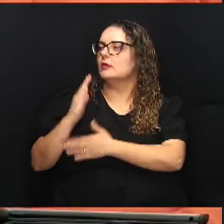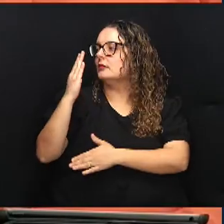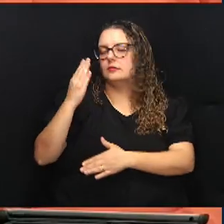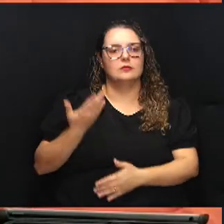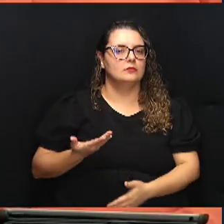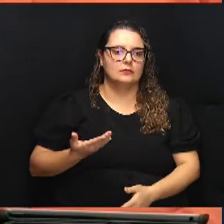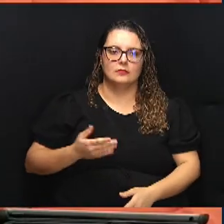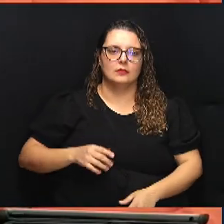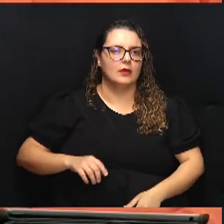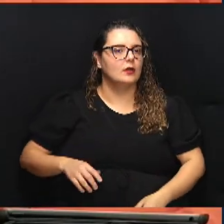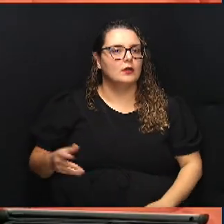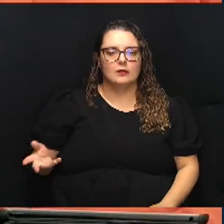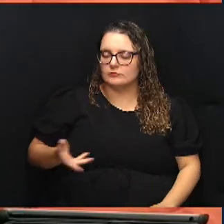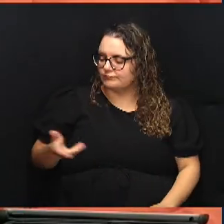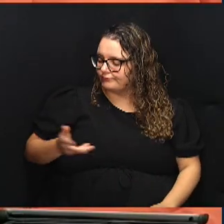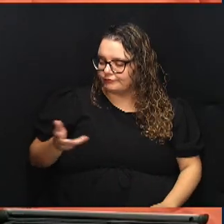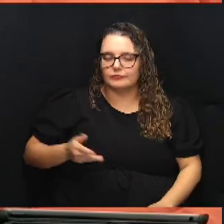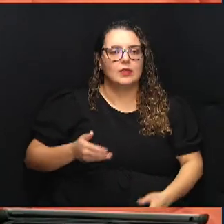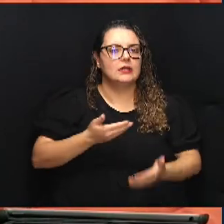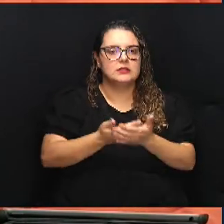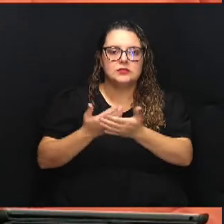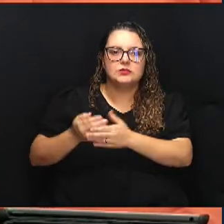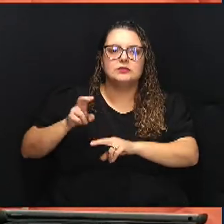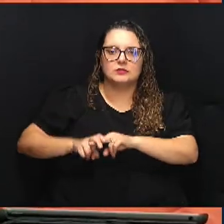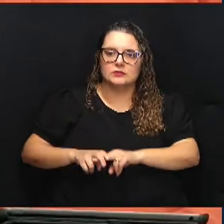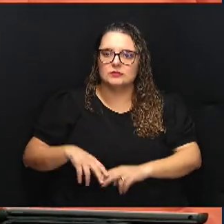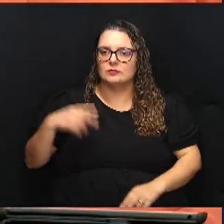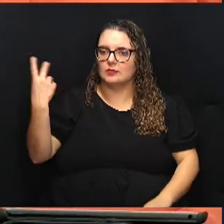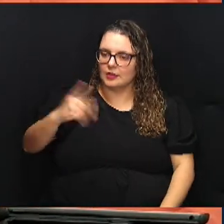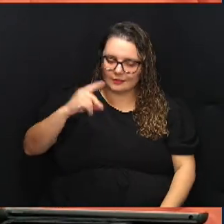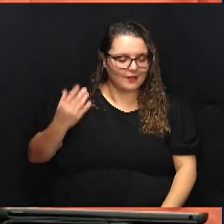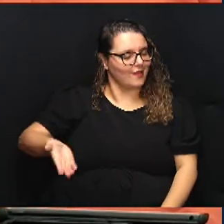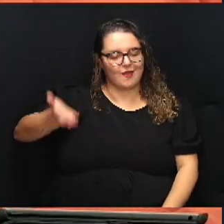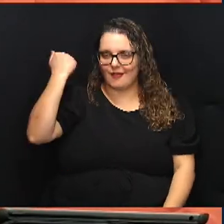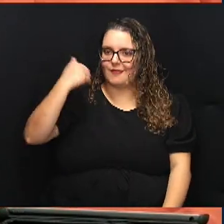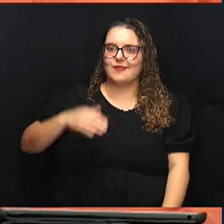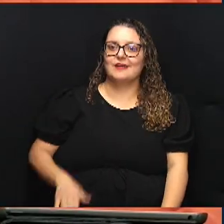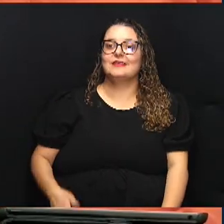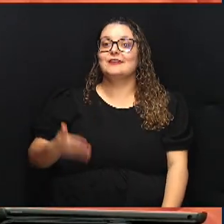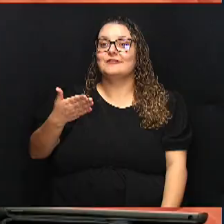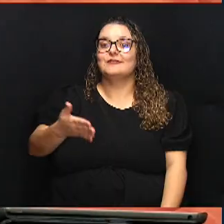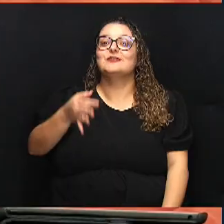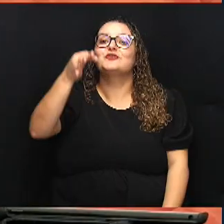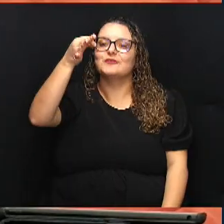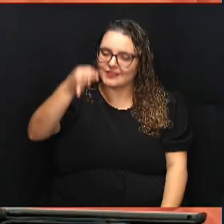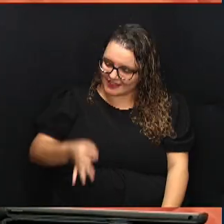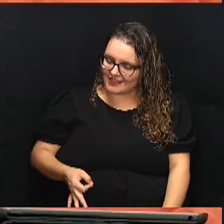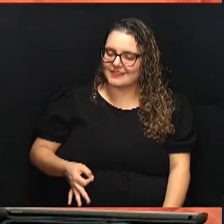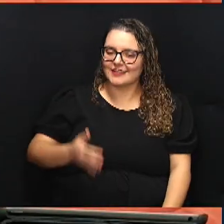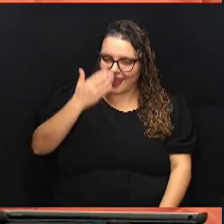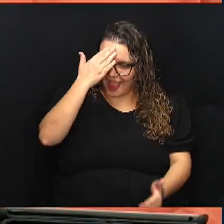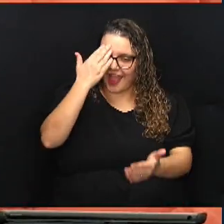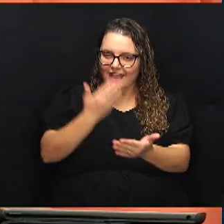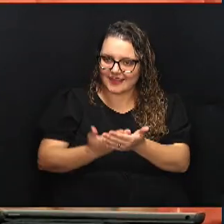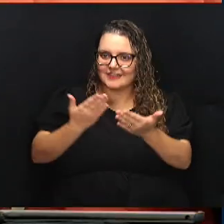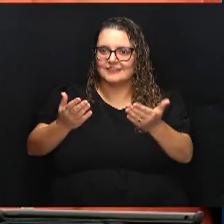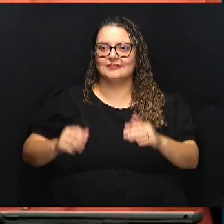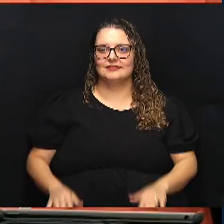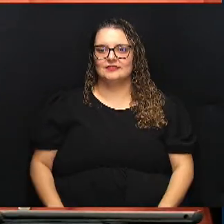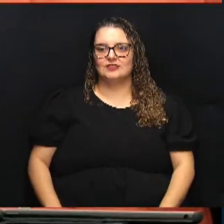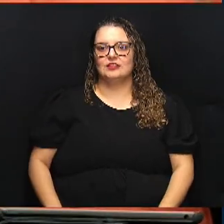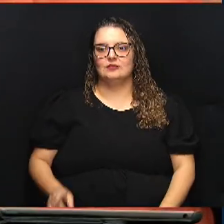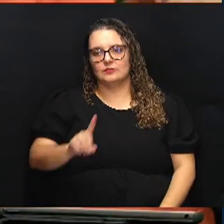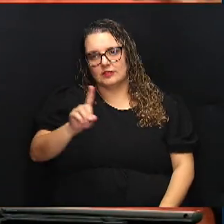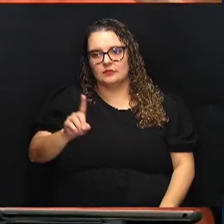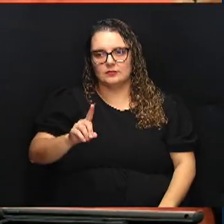amassa, senta, estuda e manda Bora. ver. E bora que bora, você vai dar certo, acredita. Só que não é assim de hoje